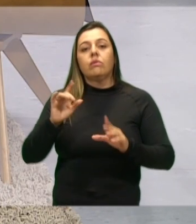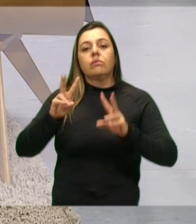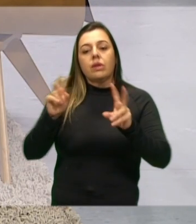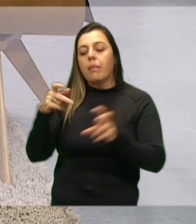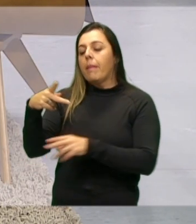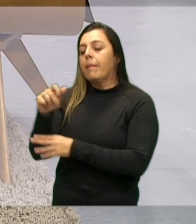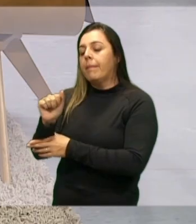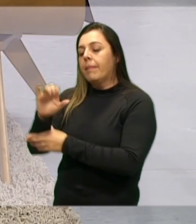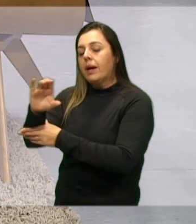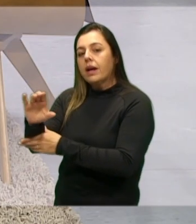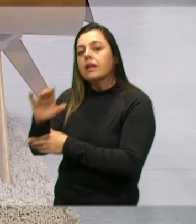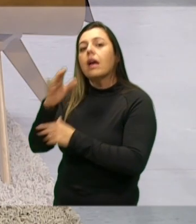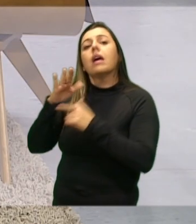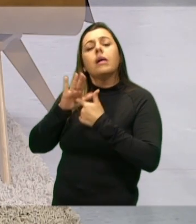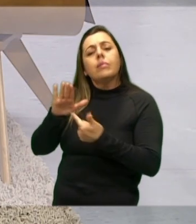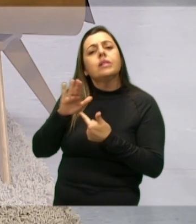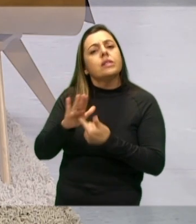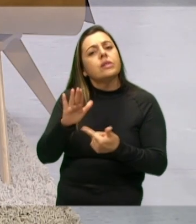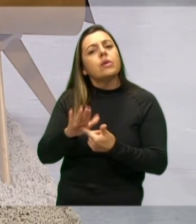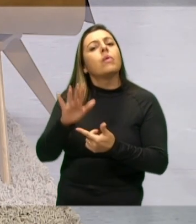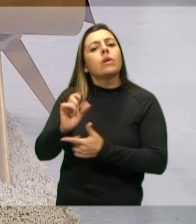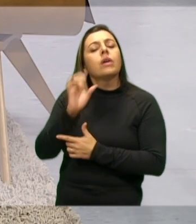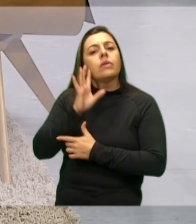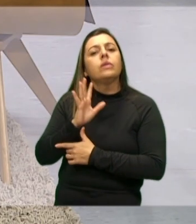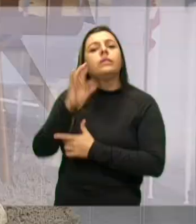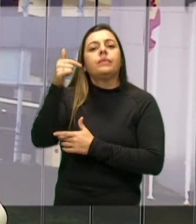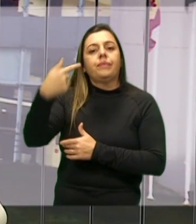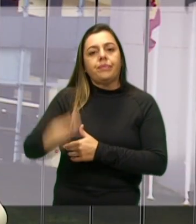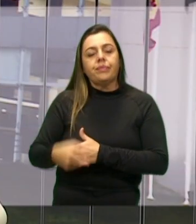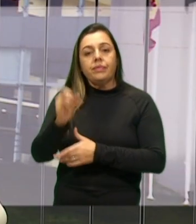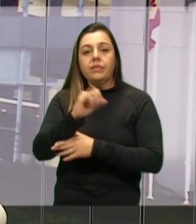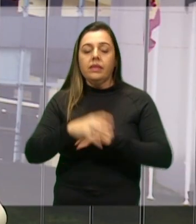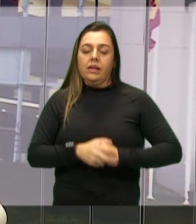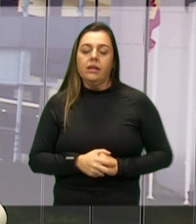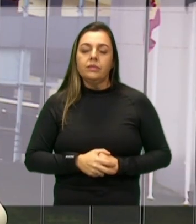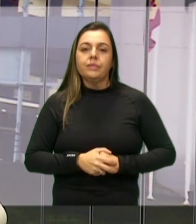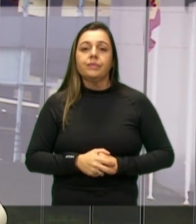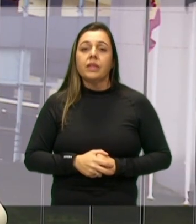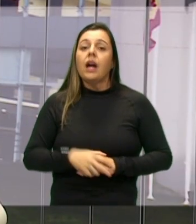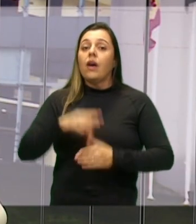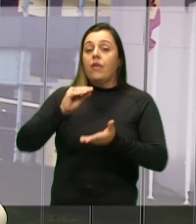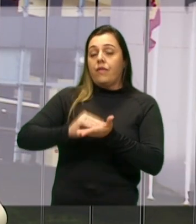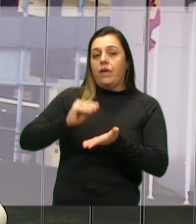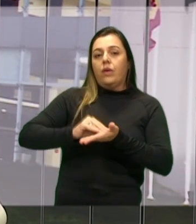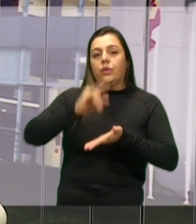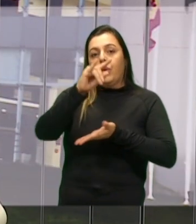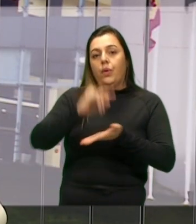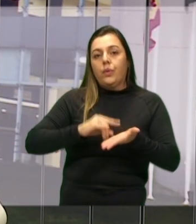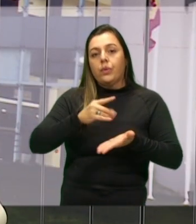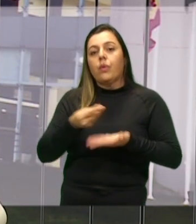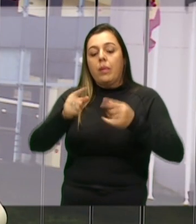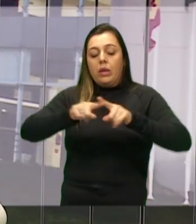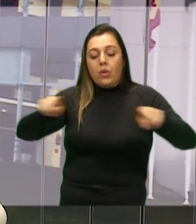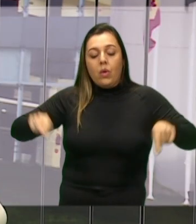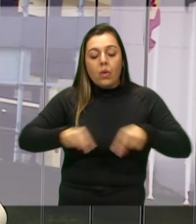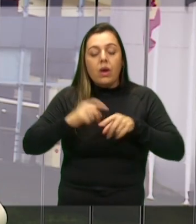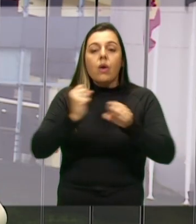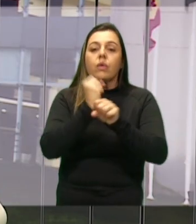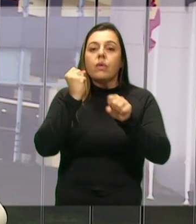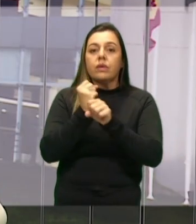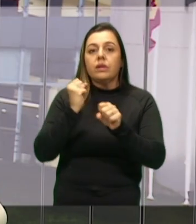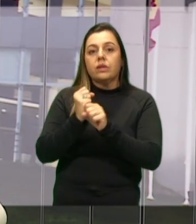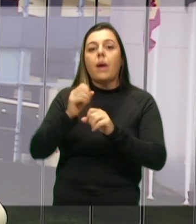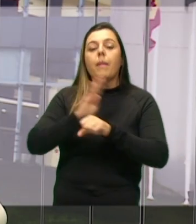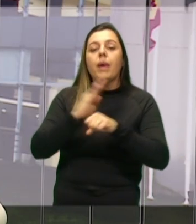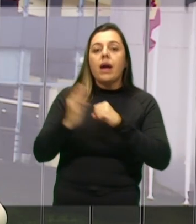da Saúde, e ele nos apresentou a situação que estava aqui em Itajaí. De momento, falta entregar a documentação do terreno, que vai ficar ali no bairro